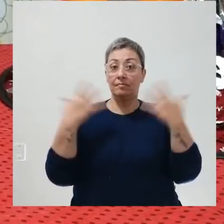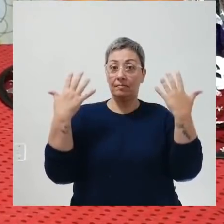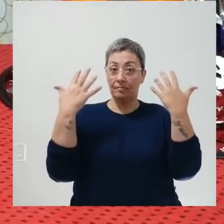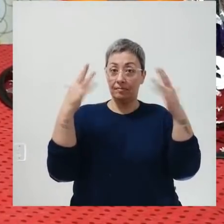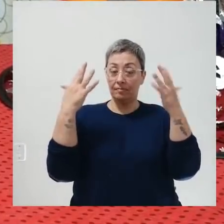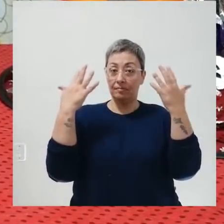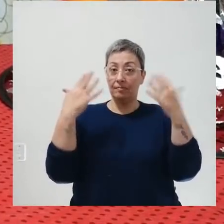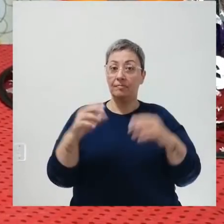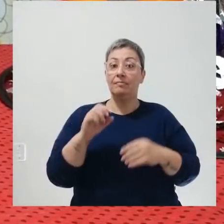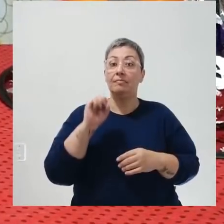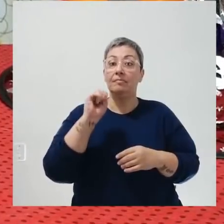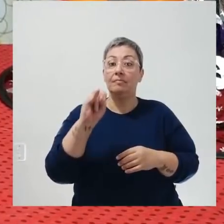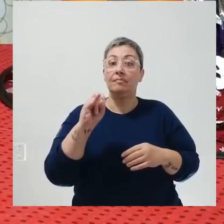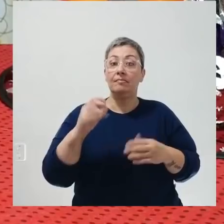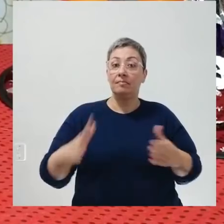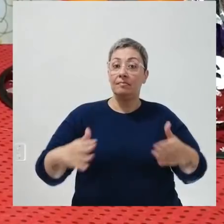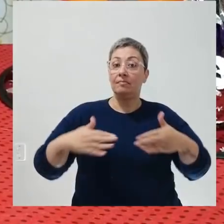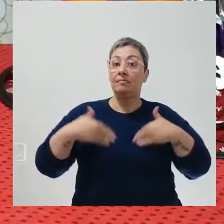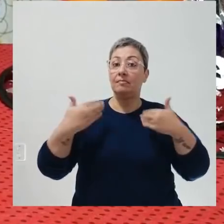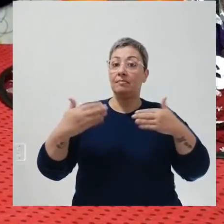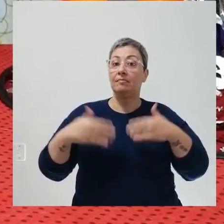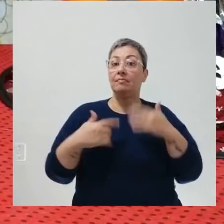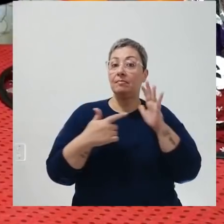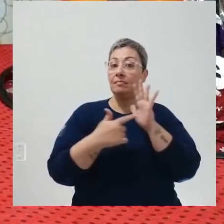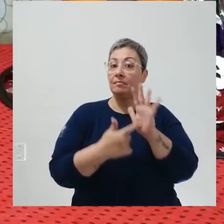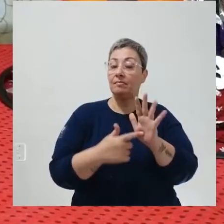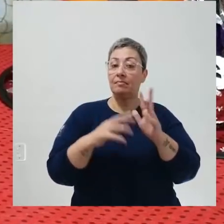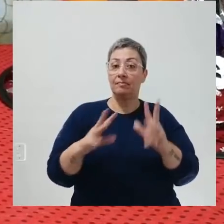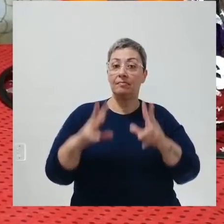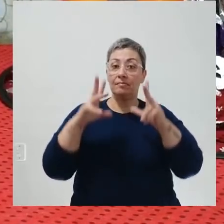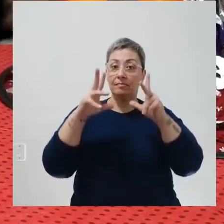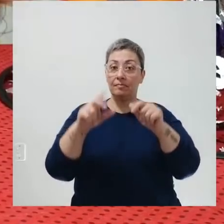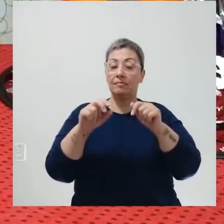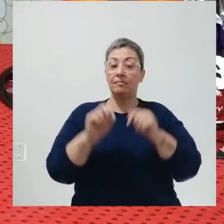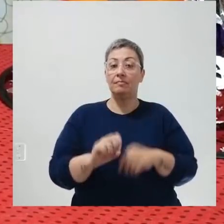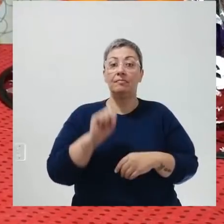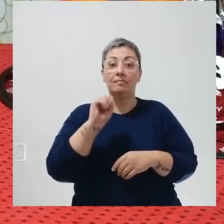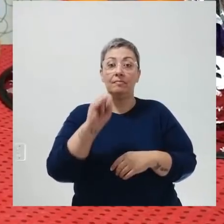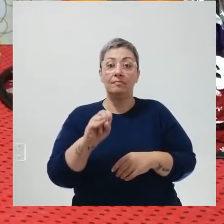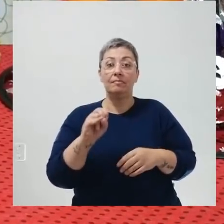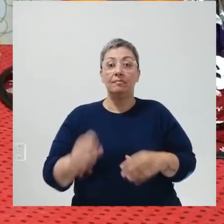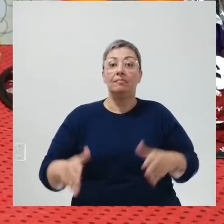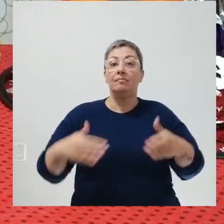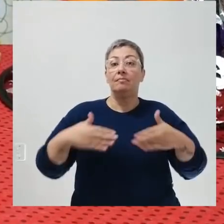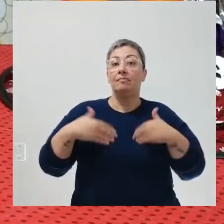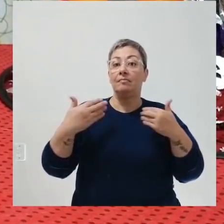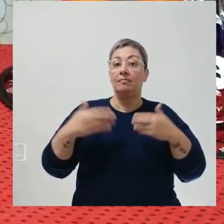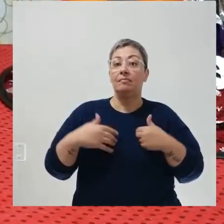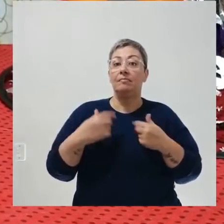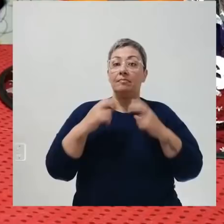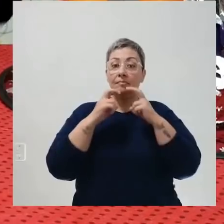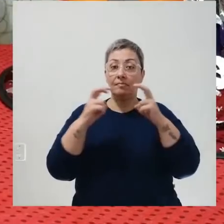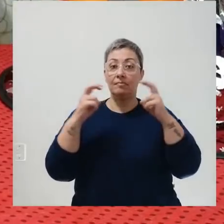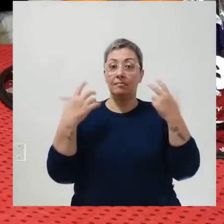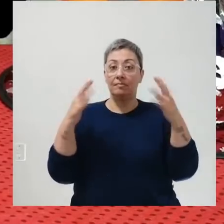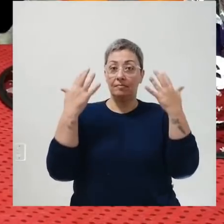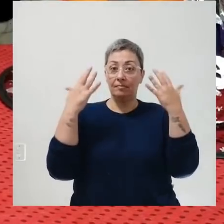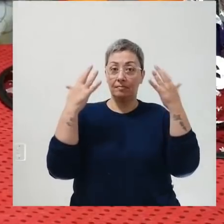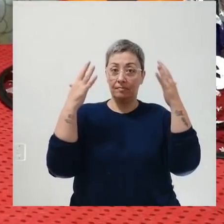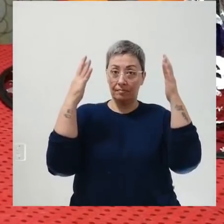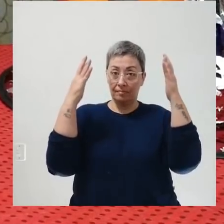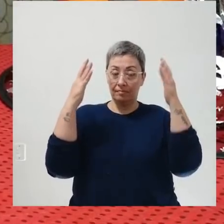viva. Viva! Se você está contente, quer mostrar a toda a gente. Se você está contente, grite